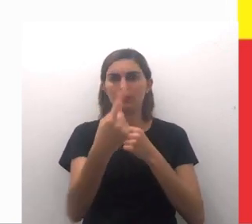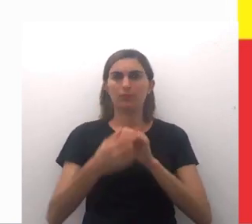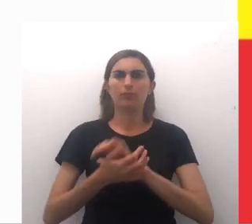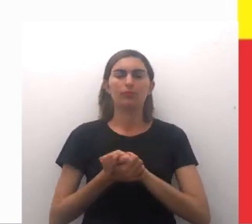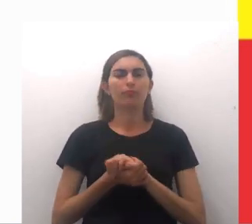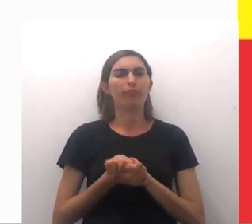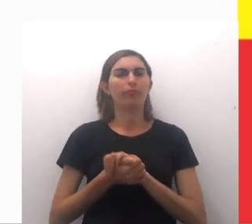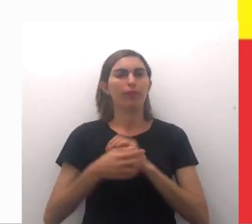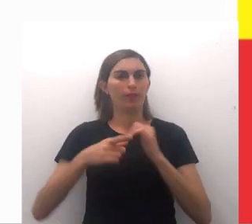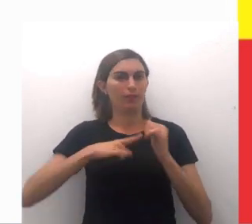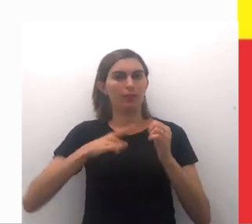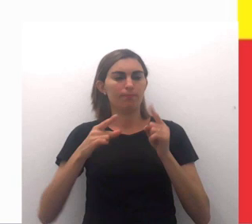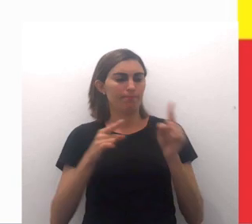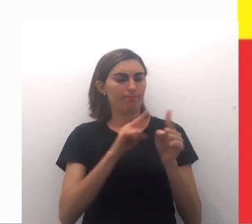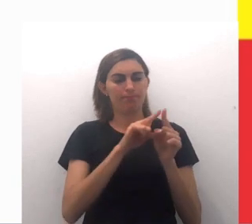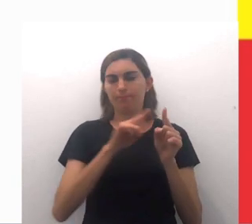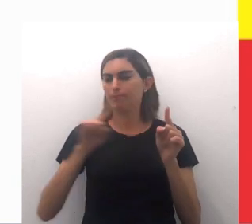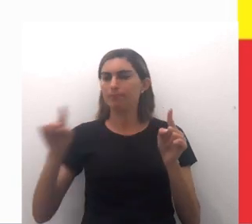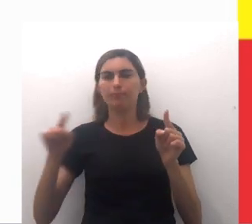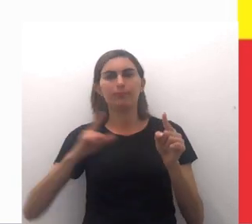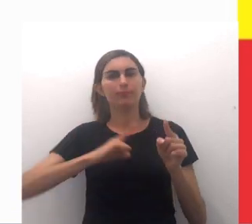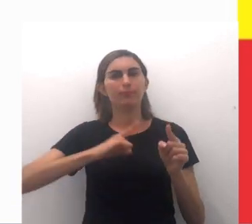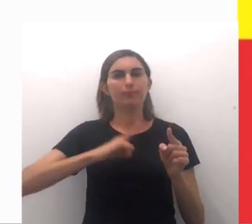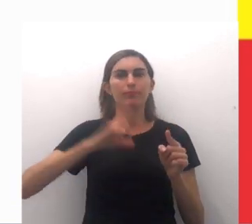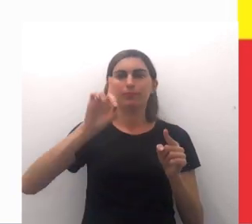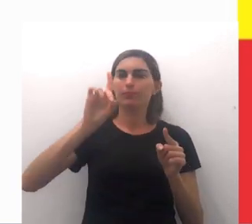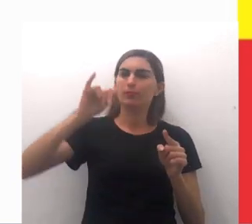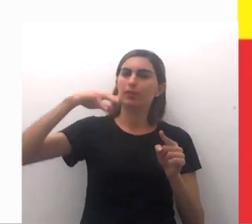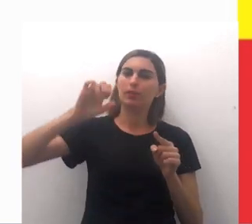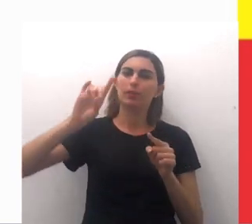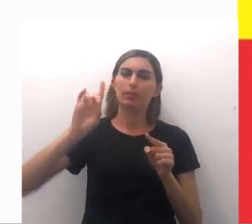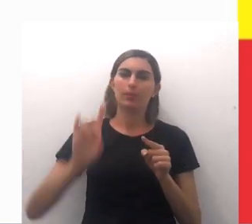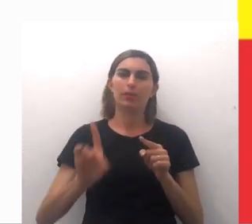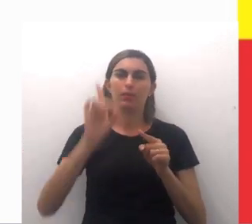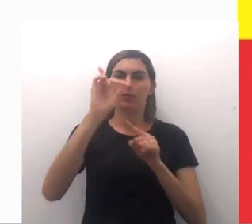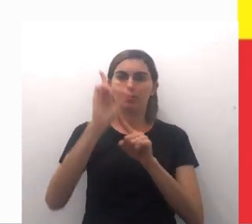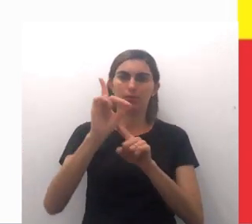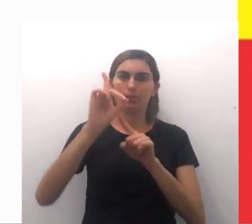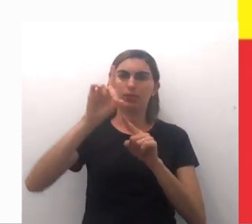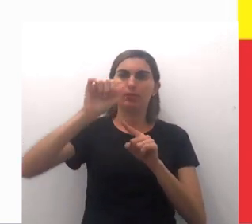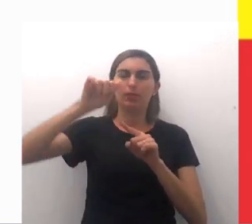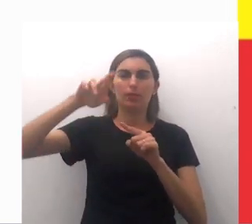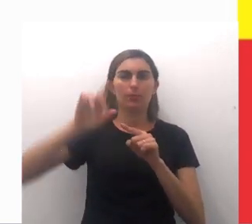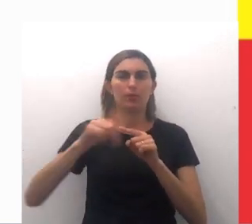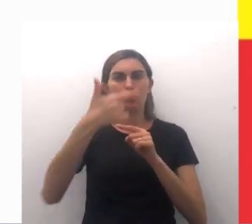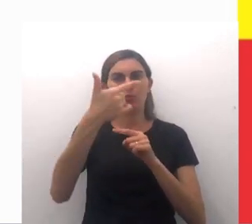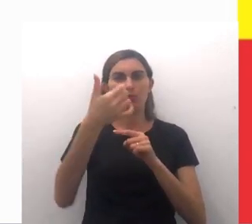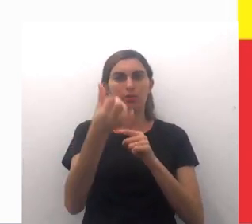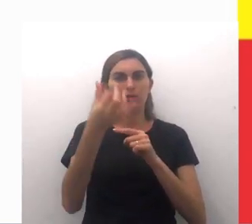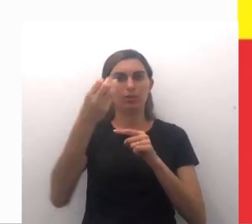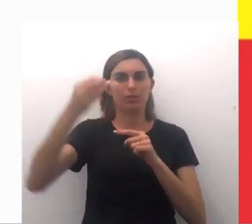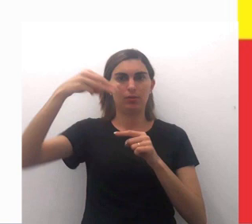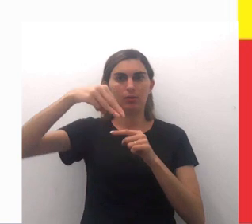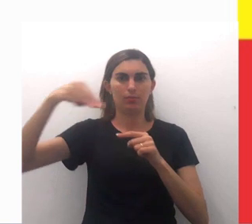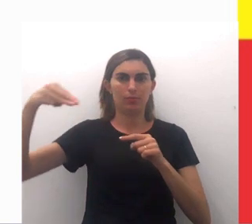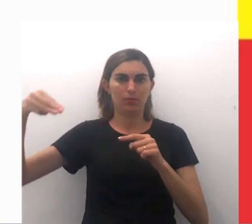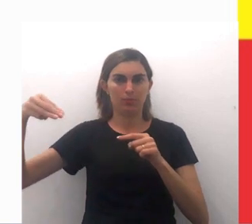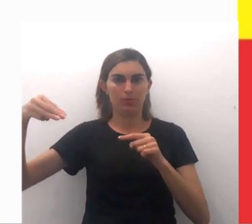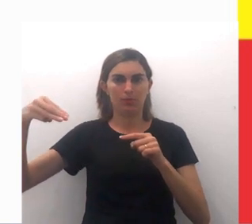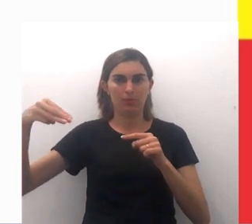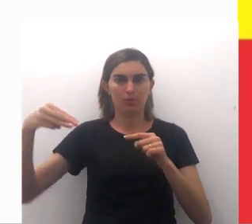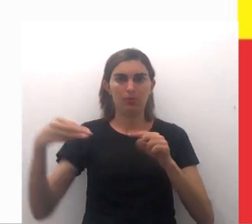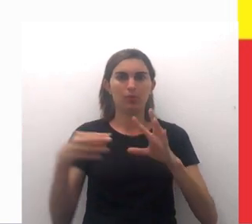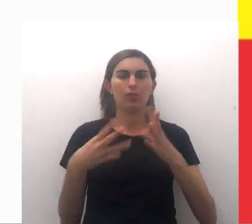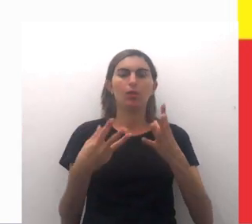informações. De um canto a outro, nós temos o diâmetro. Nesse caso, eu coloquei 260 mm,